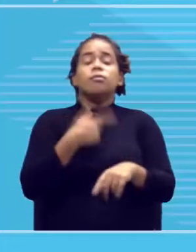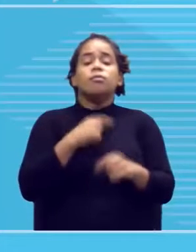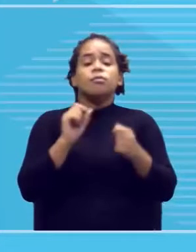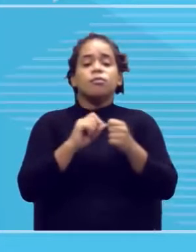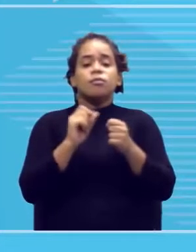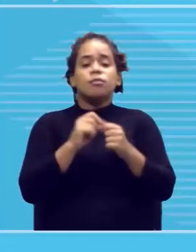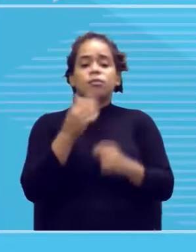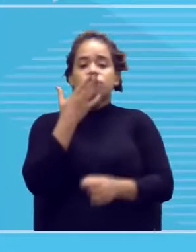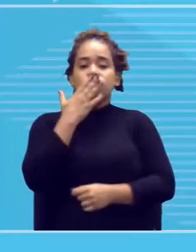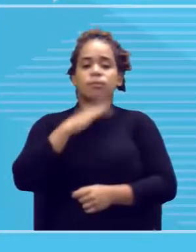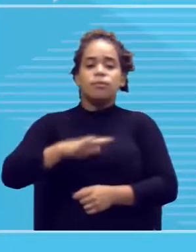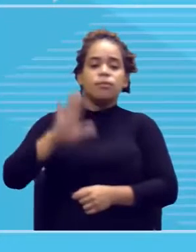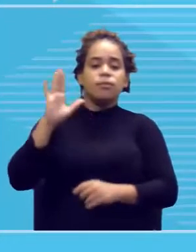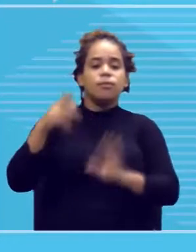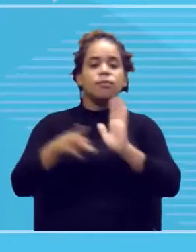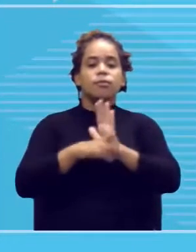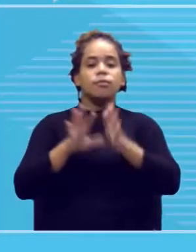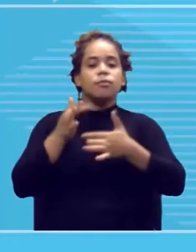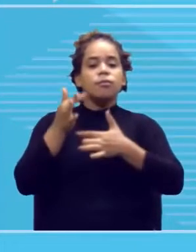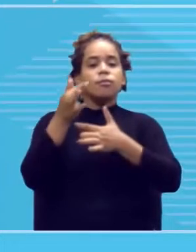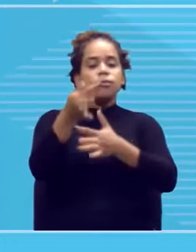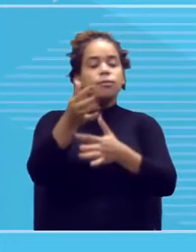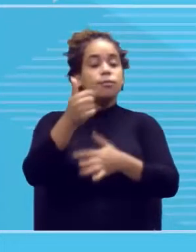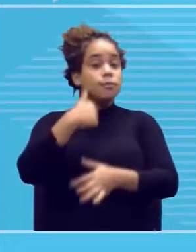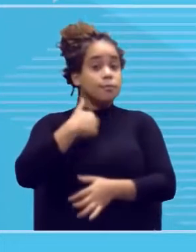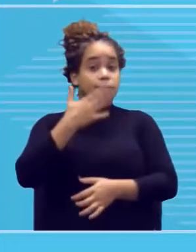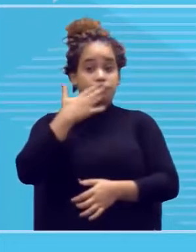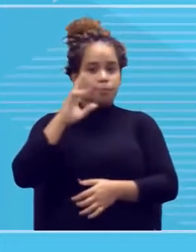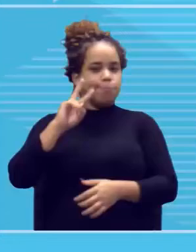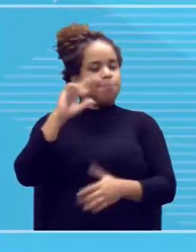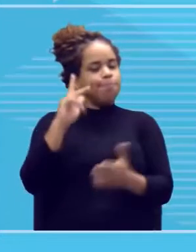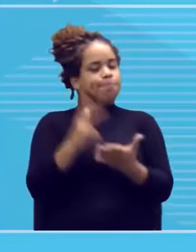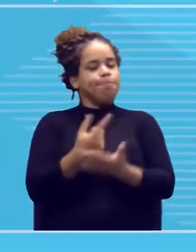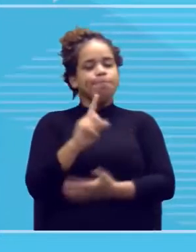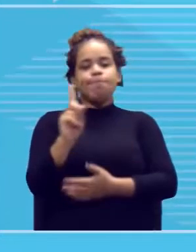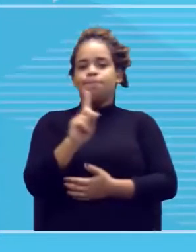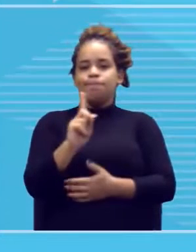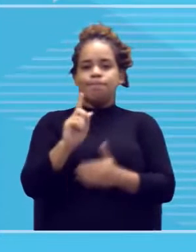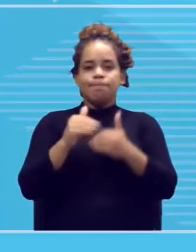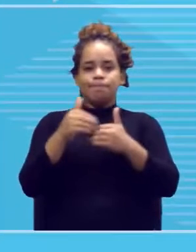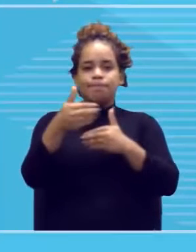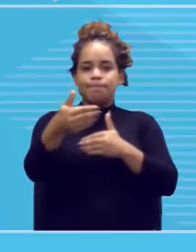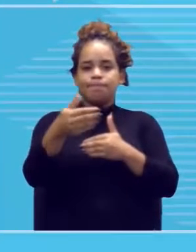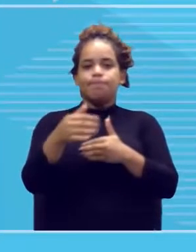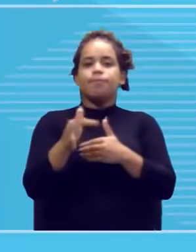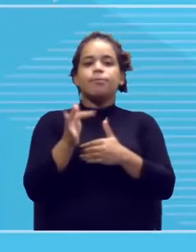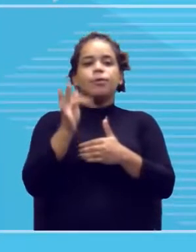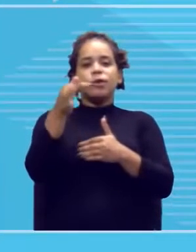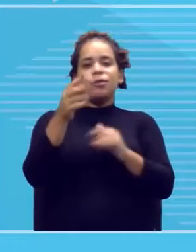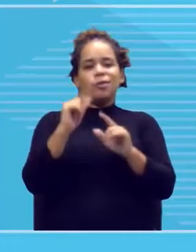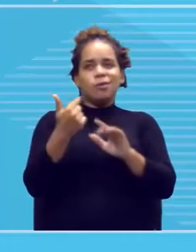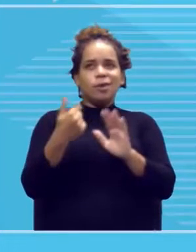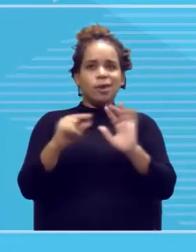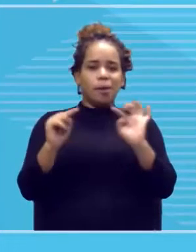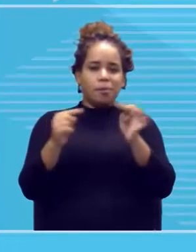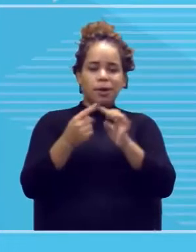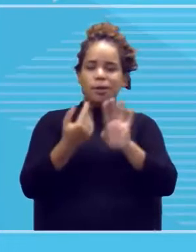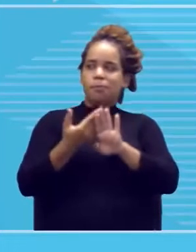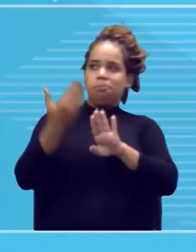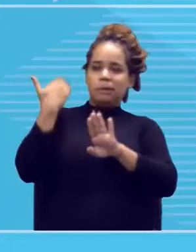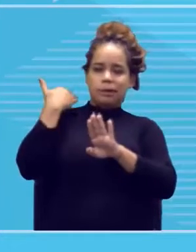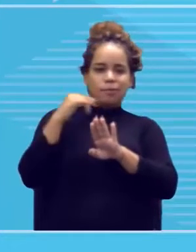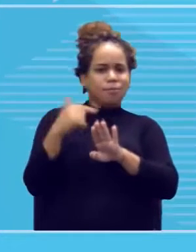Olha eu te prometo que isso não vai mais acontecer é para o futuro que eu tô prometendo tem como prometer algo passado